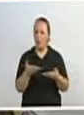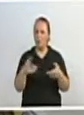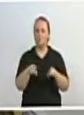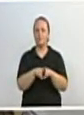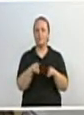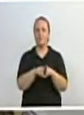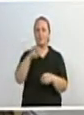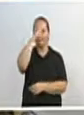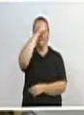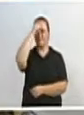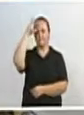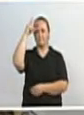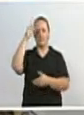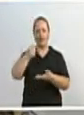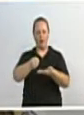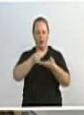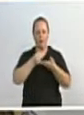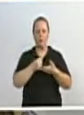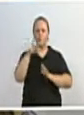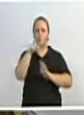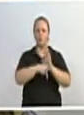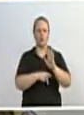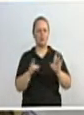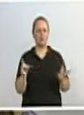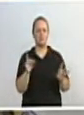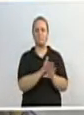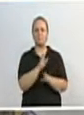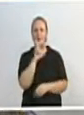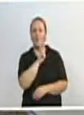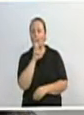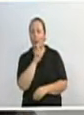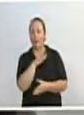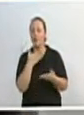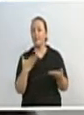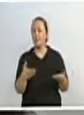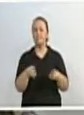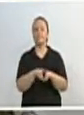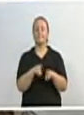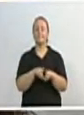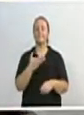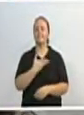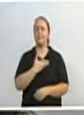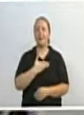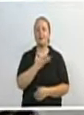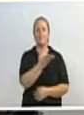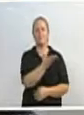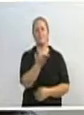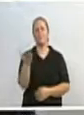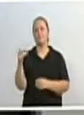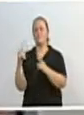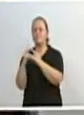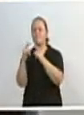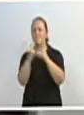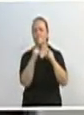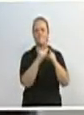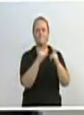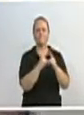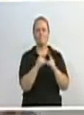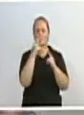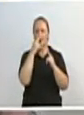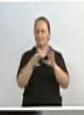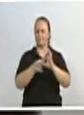para facilitar a chegada do projeto aqui, e aos amigos e companheiros das entidades que se juntaram a